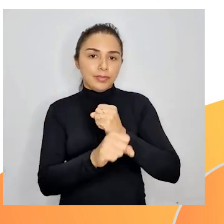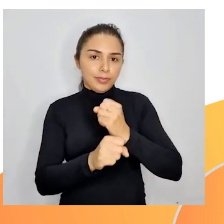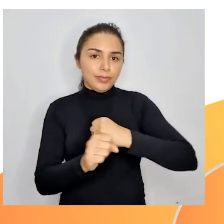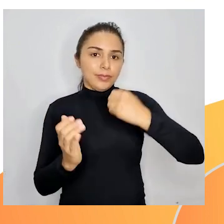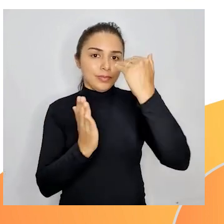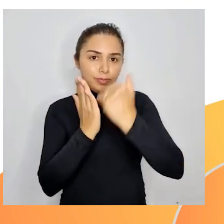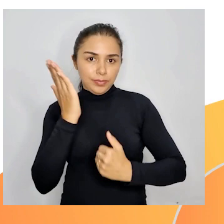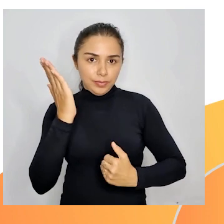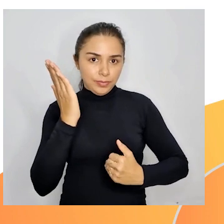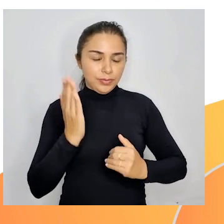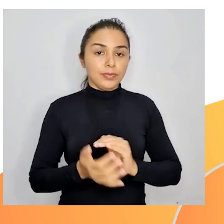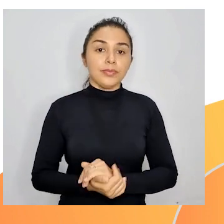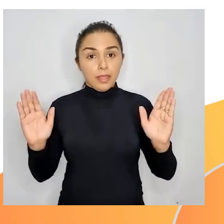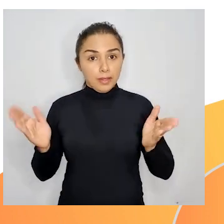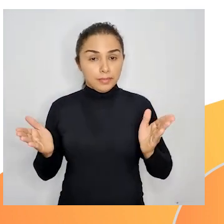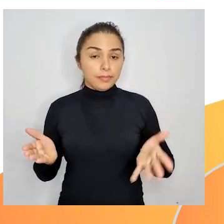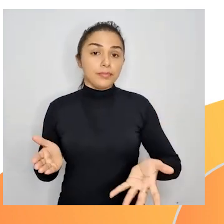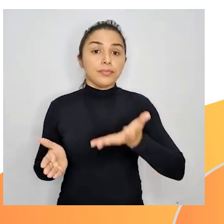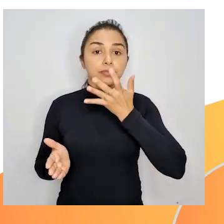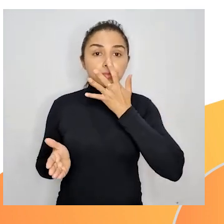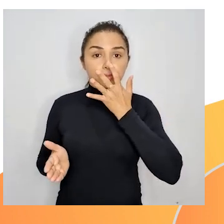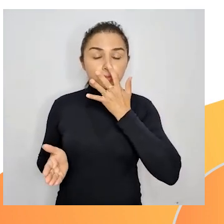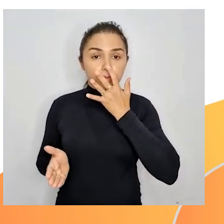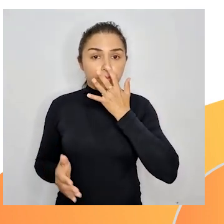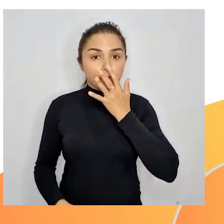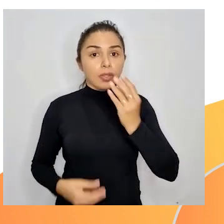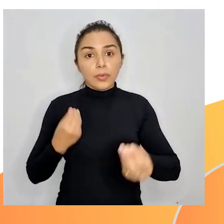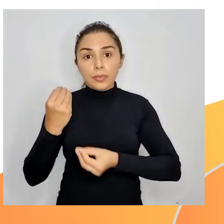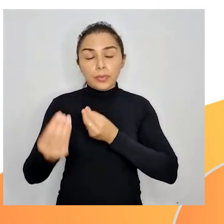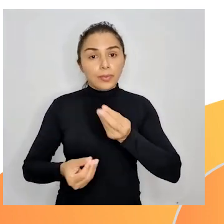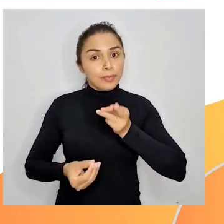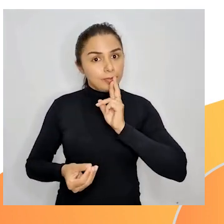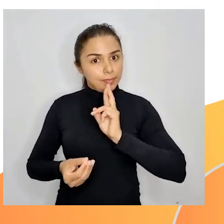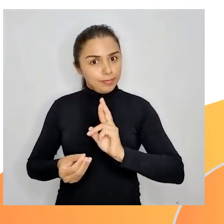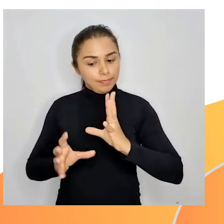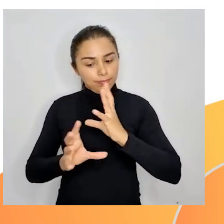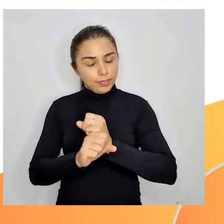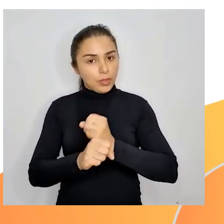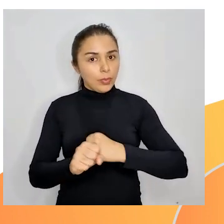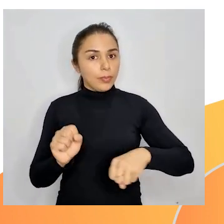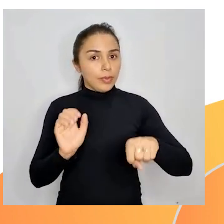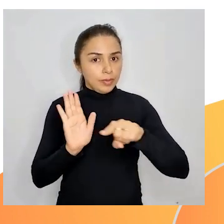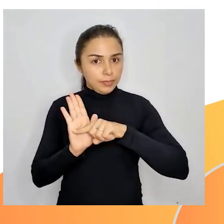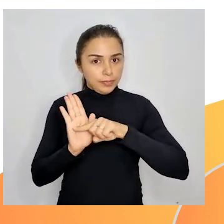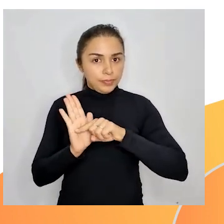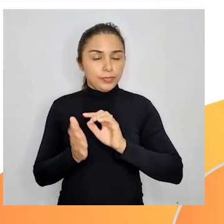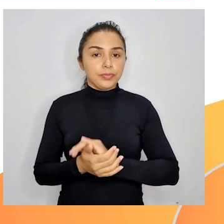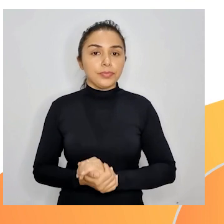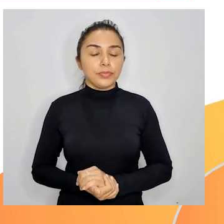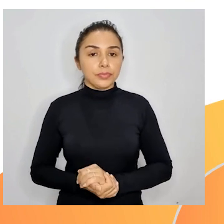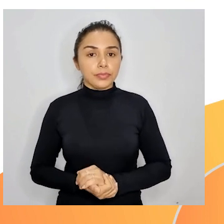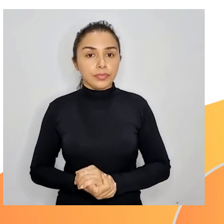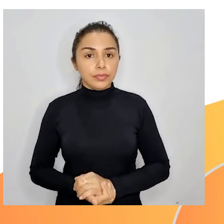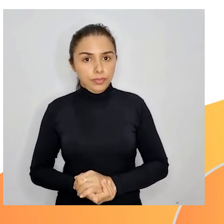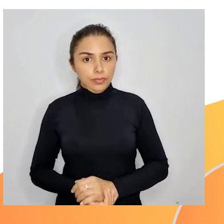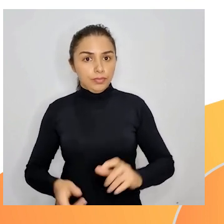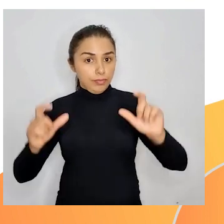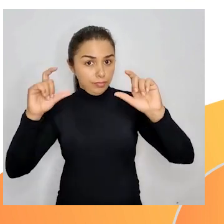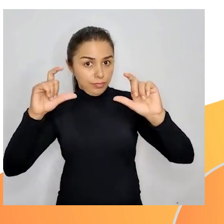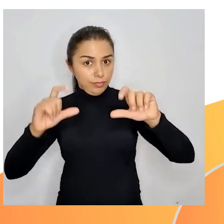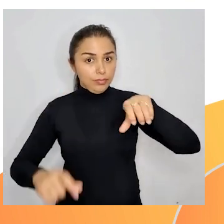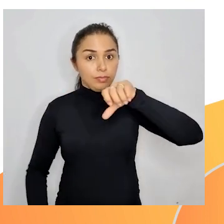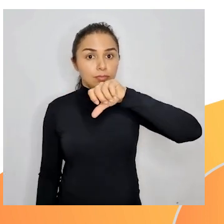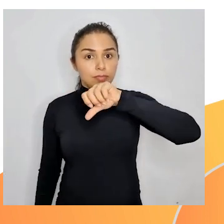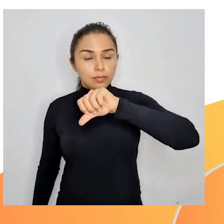Então vamos observar a resolução dessa subtração. Eu tenho aqui, novamente,